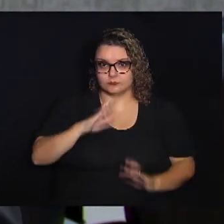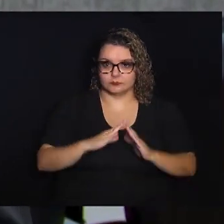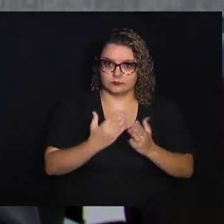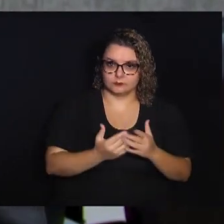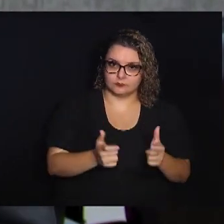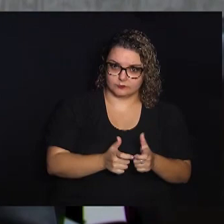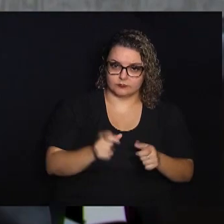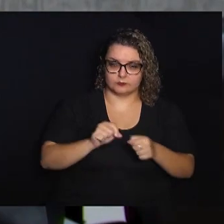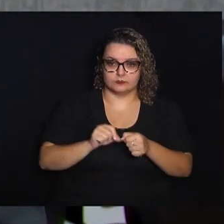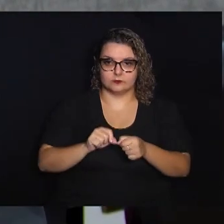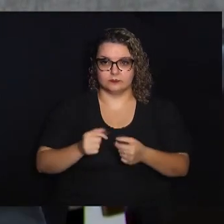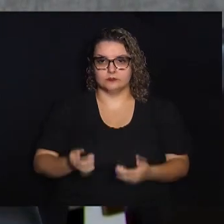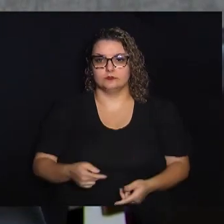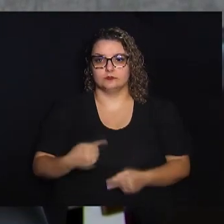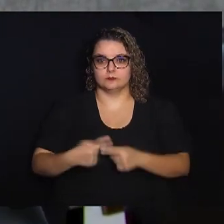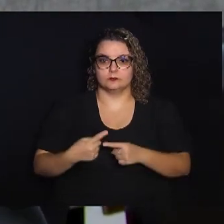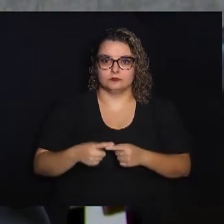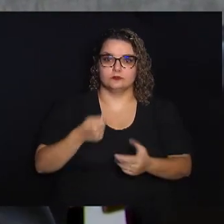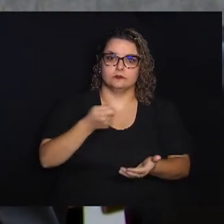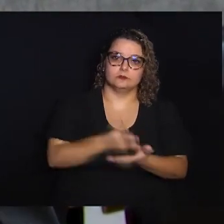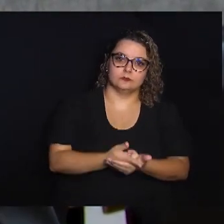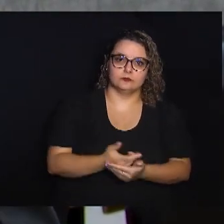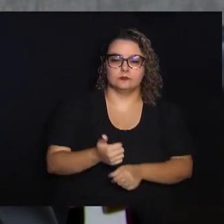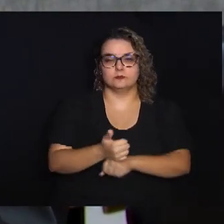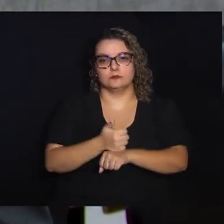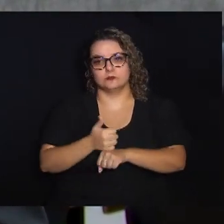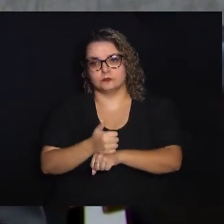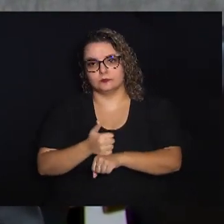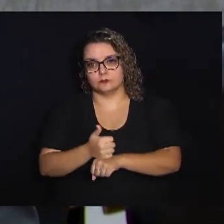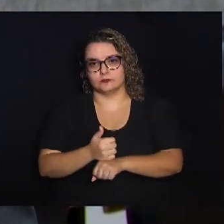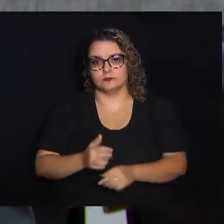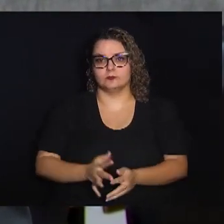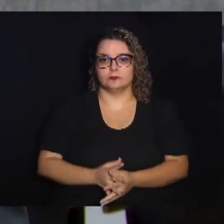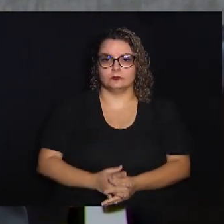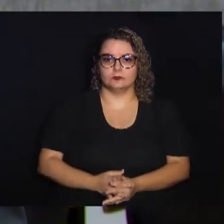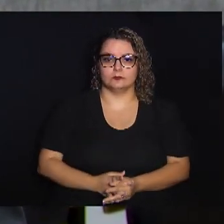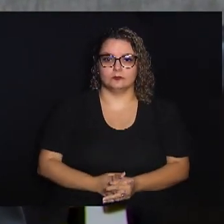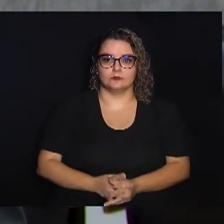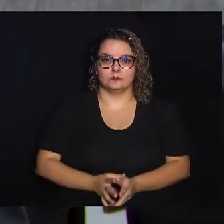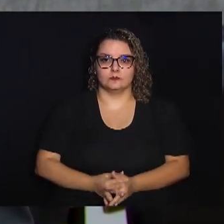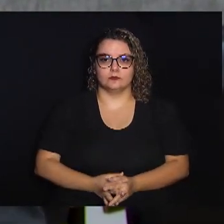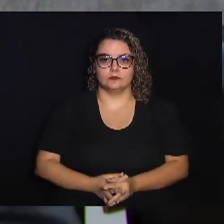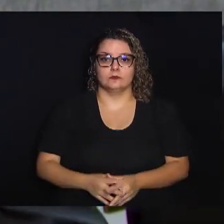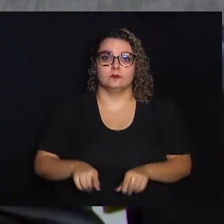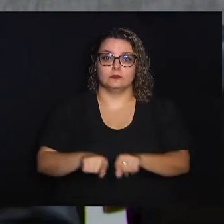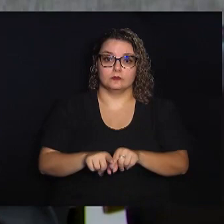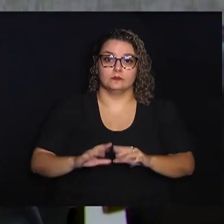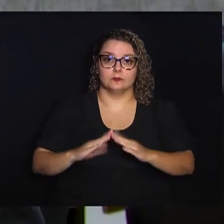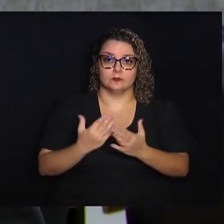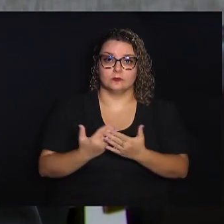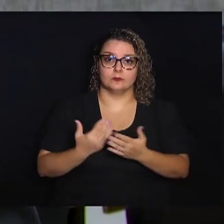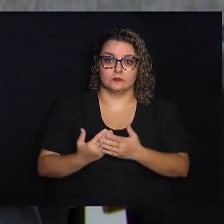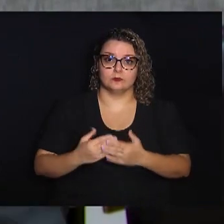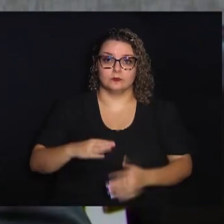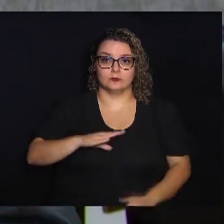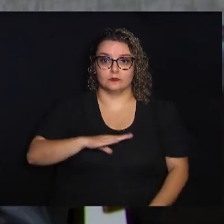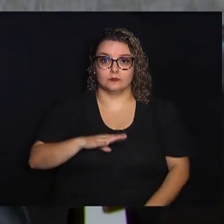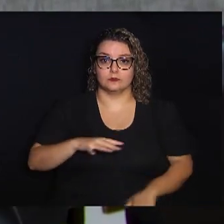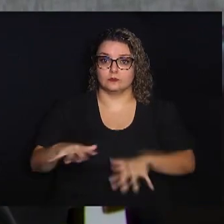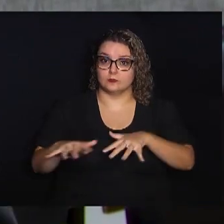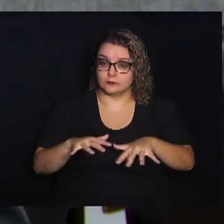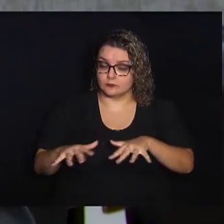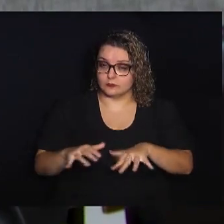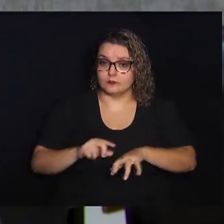se realizar, porque tem que pagar o profissional, também na escola da rede municipal mobilizar, a gente sabe que são